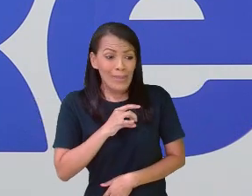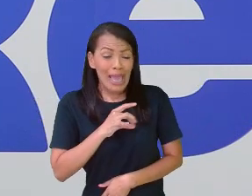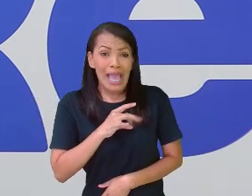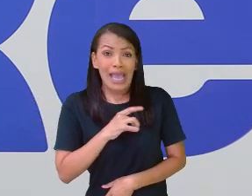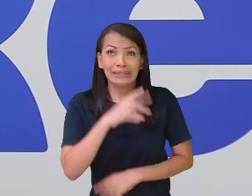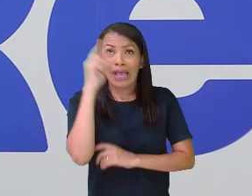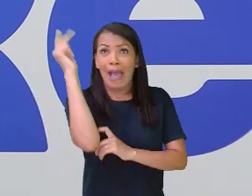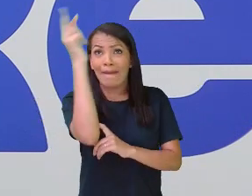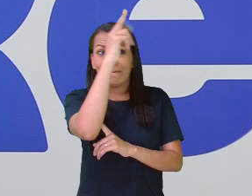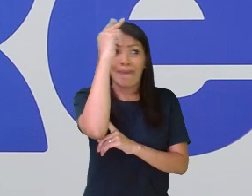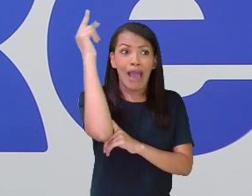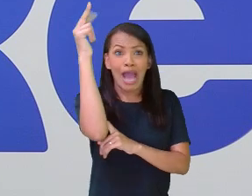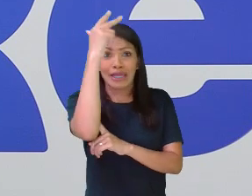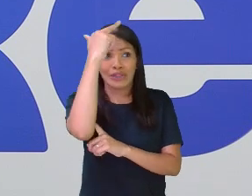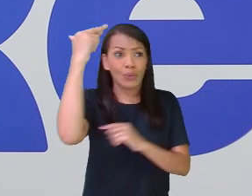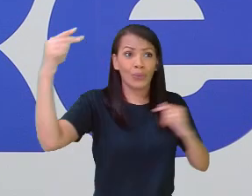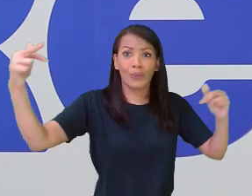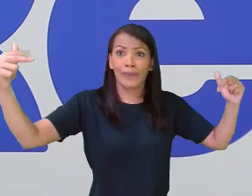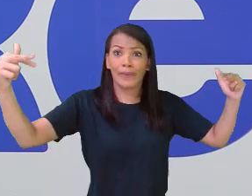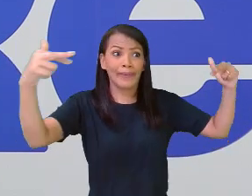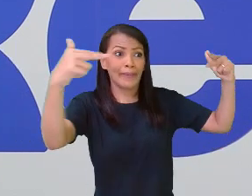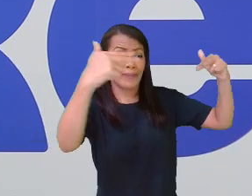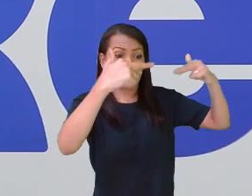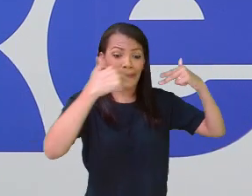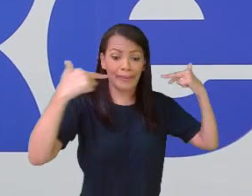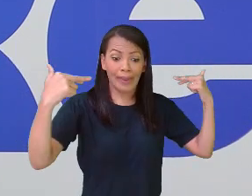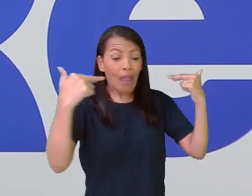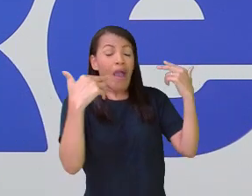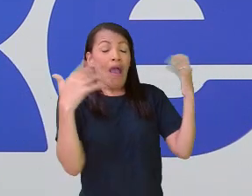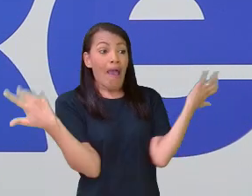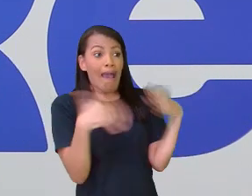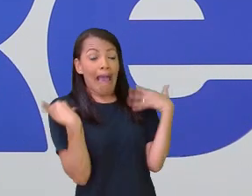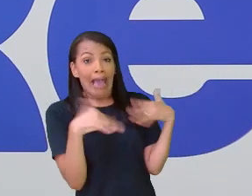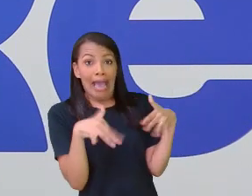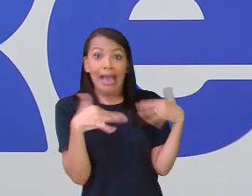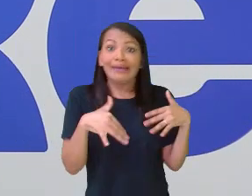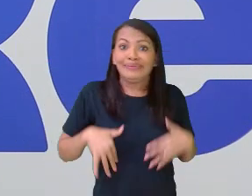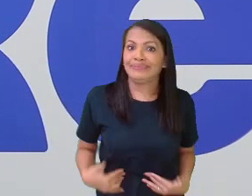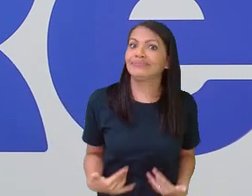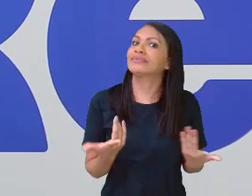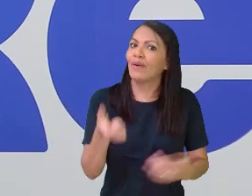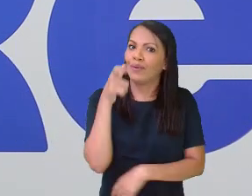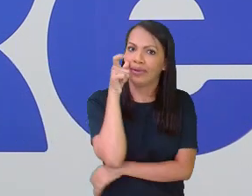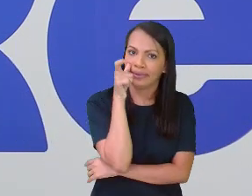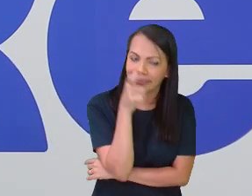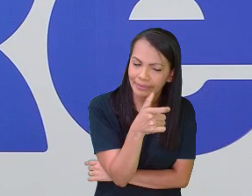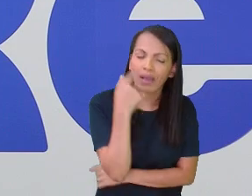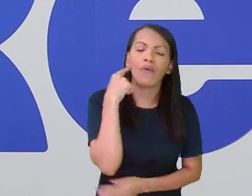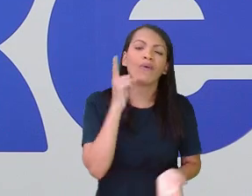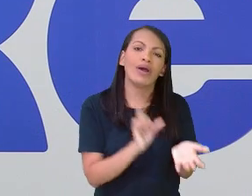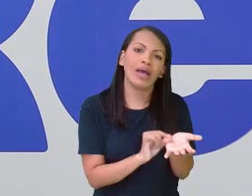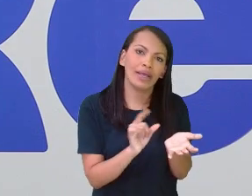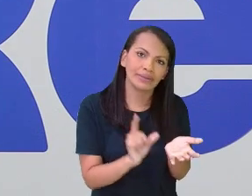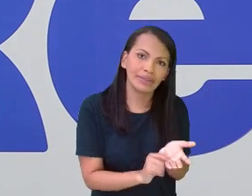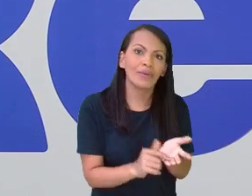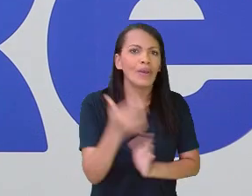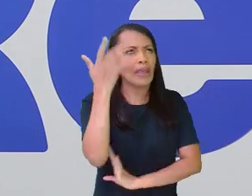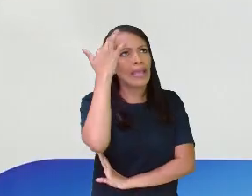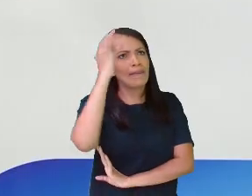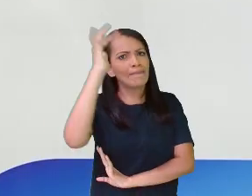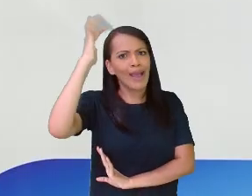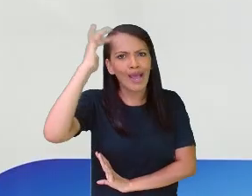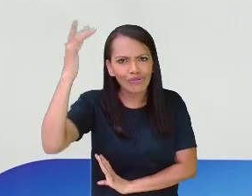barata robô, professora Maurícia. E o Carlos achou bastante interessante esse artigo científico.